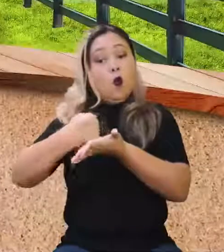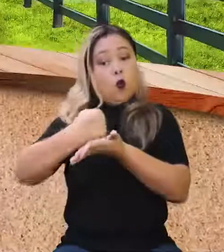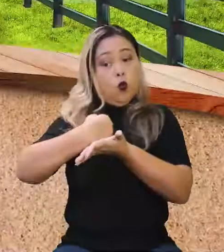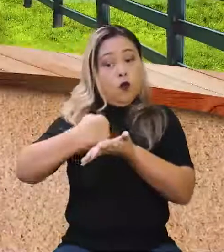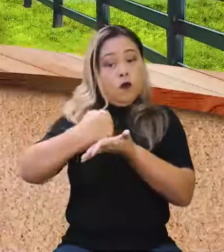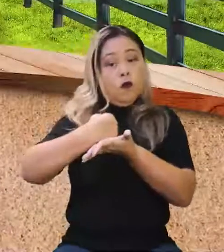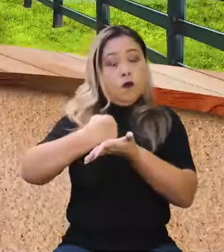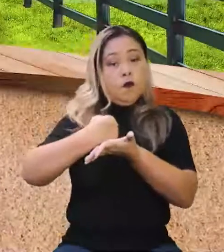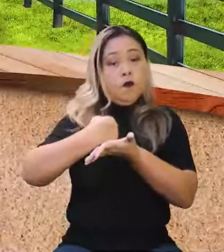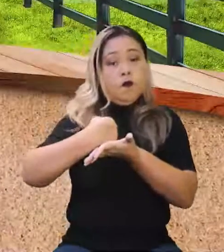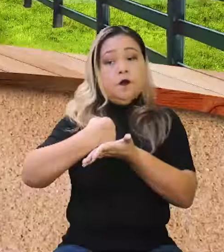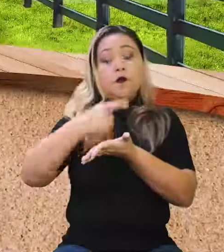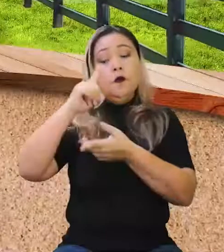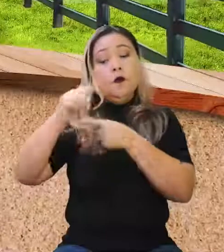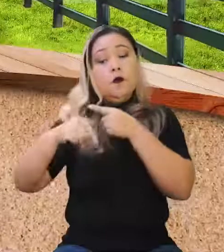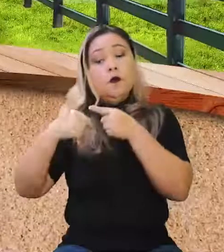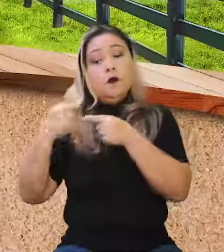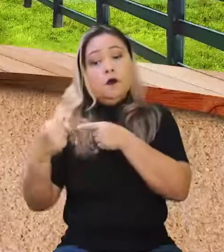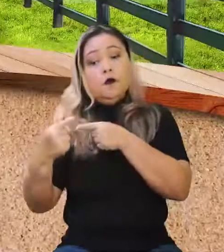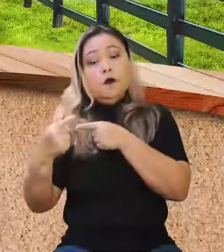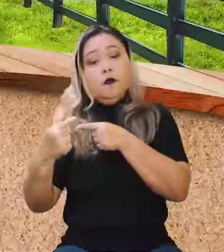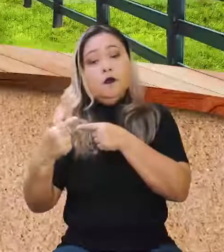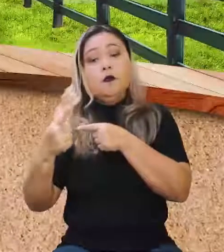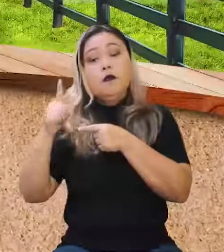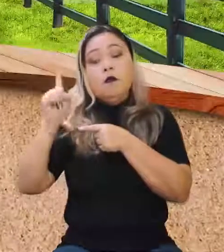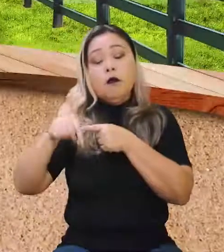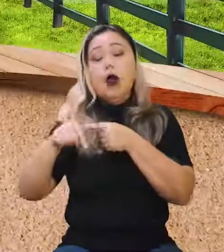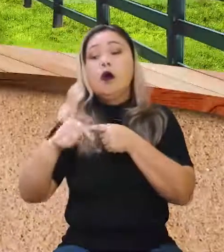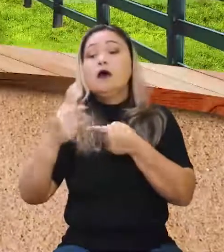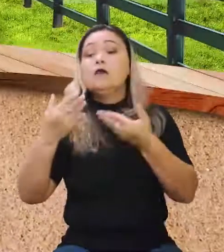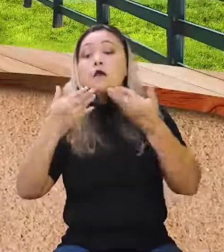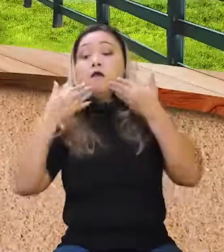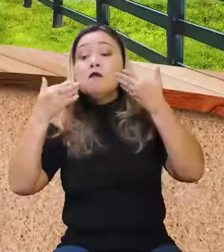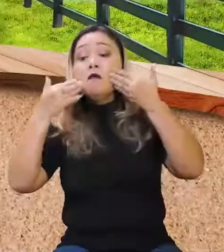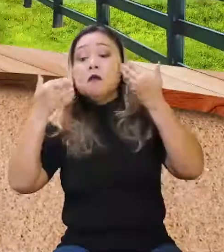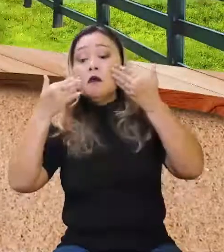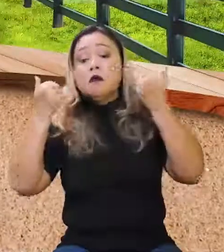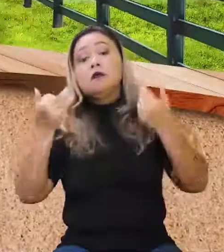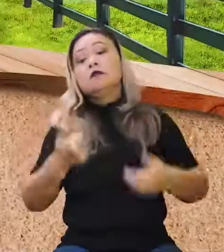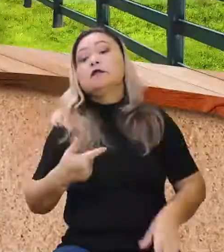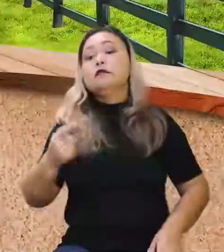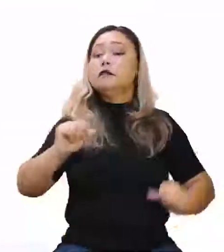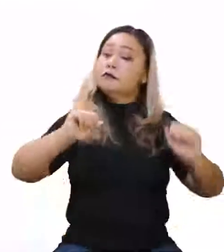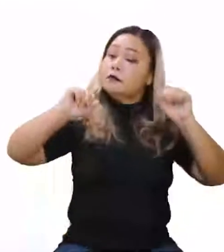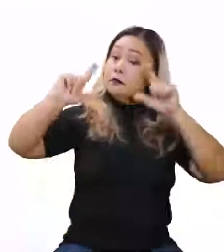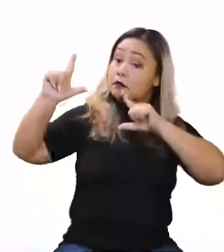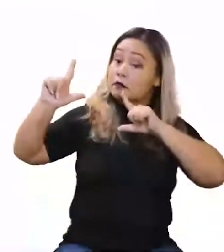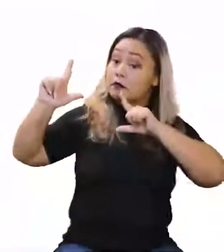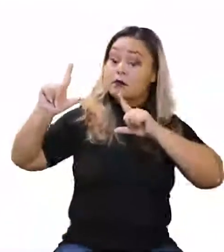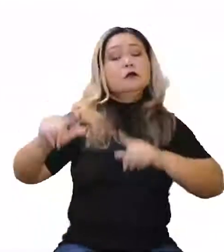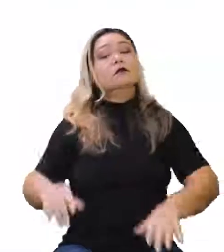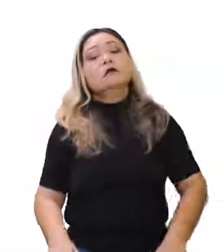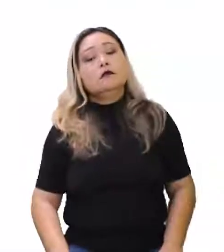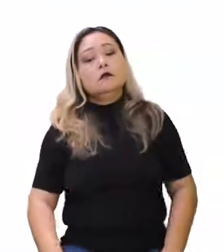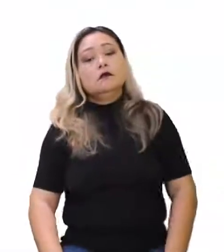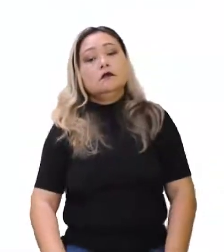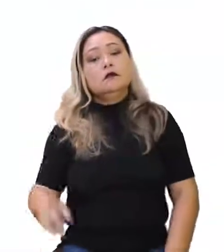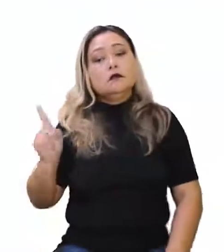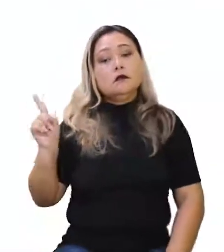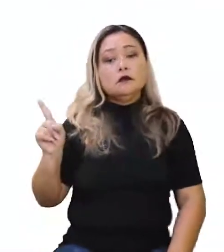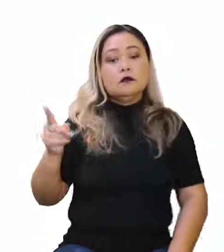farmacêutico ou se tem o viés do mercado para cosméticos, tá bom? Lá na tela. Que eu vi agora